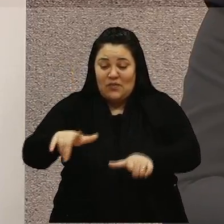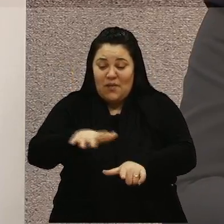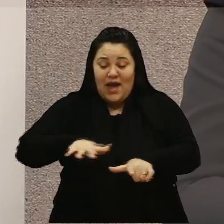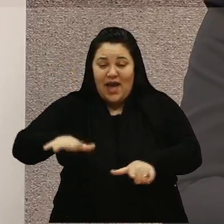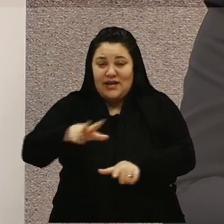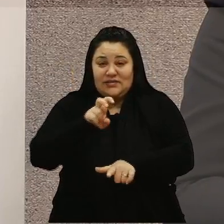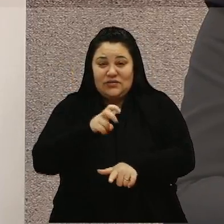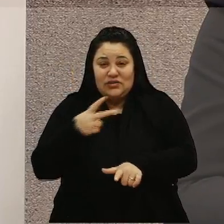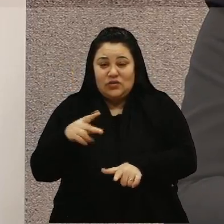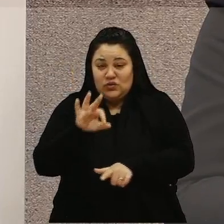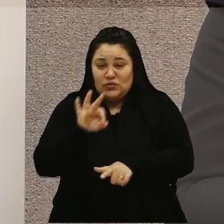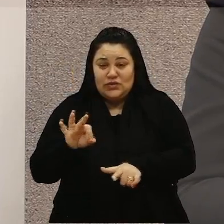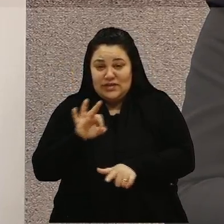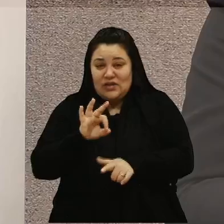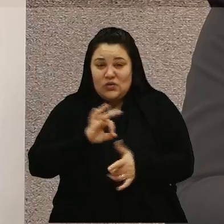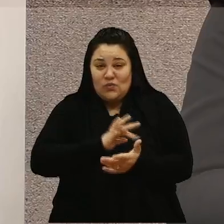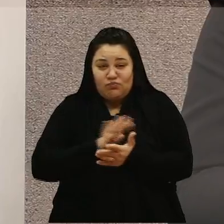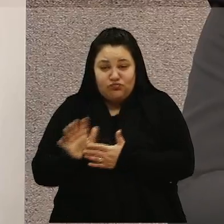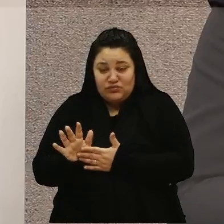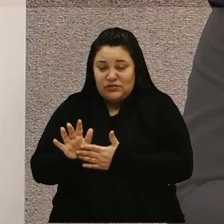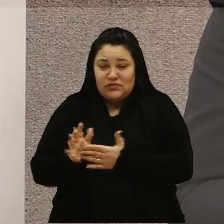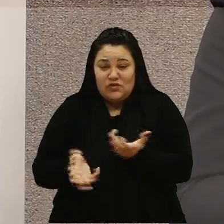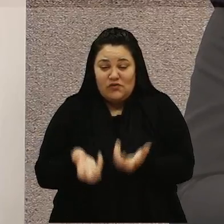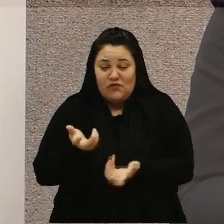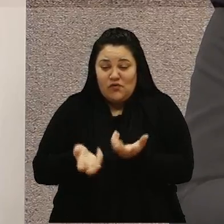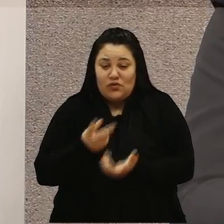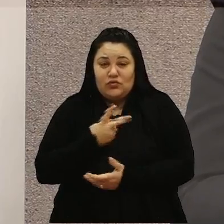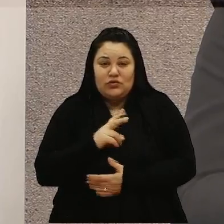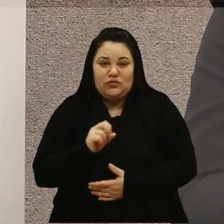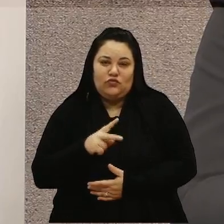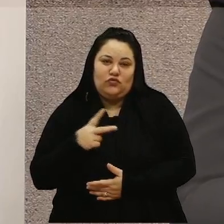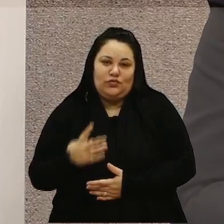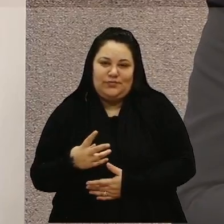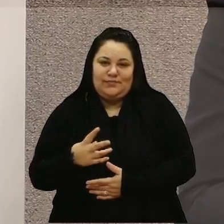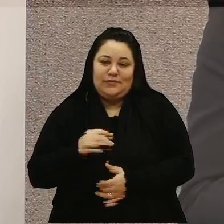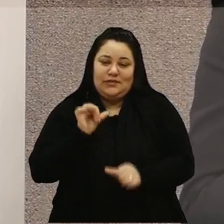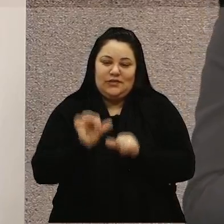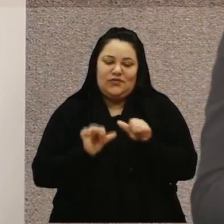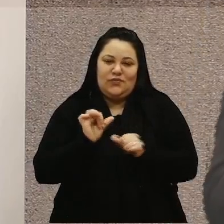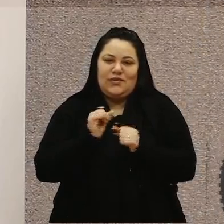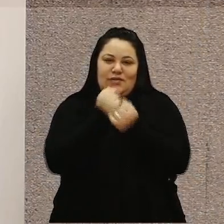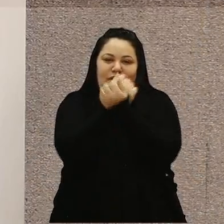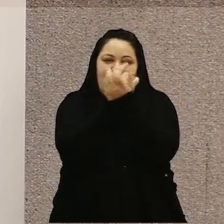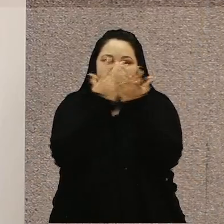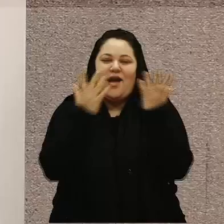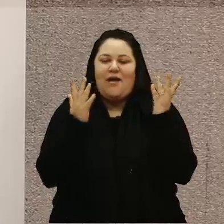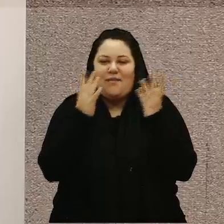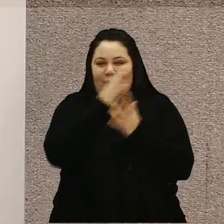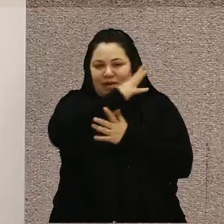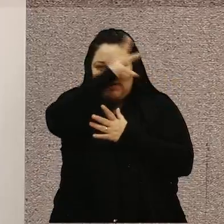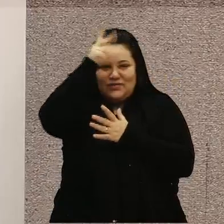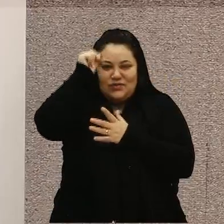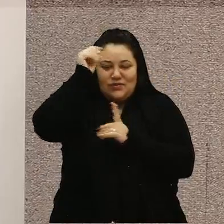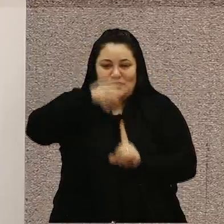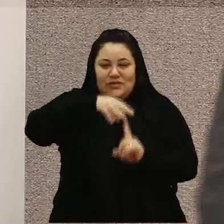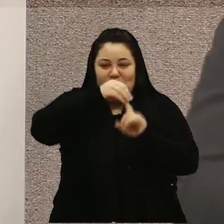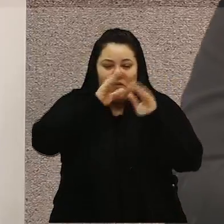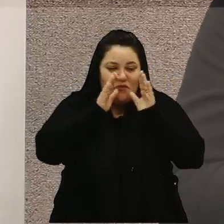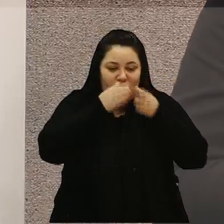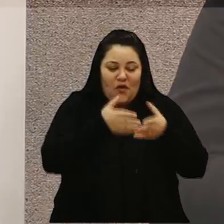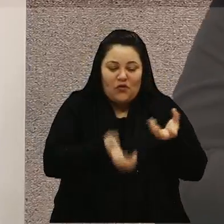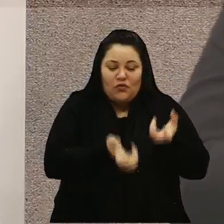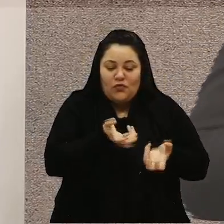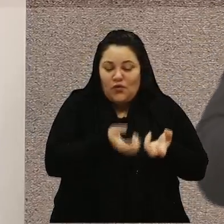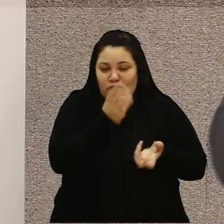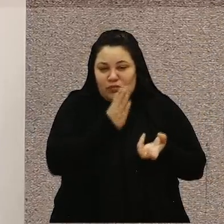área nacional afetada pelo fogo em 2024, tornando a Amazônia como o principal epicentro do fogo no Brasil no ano